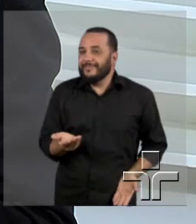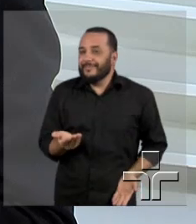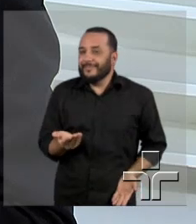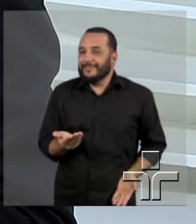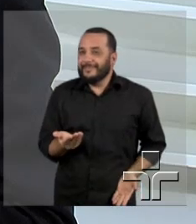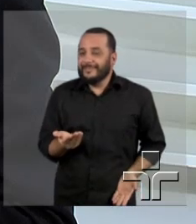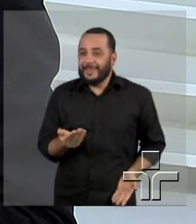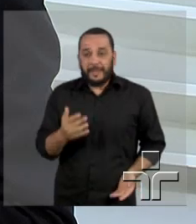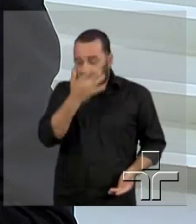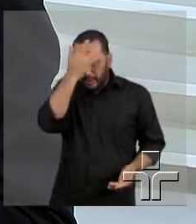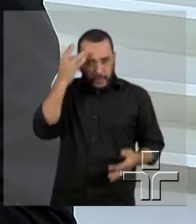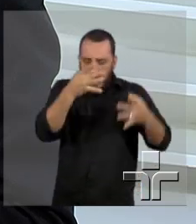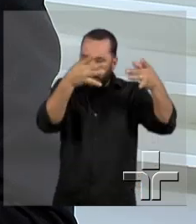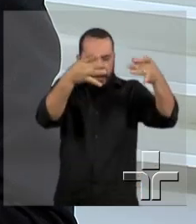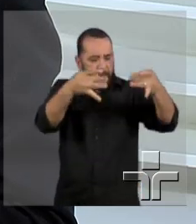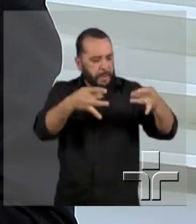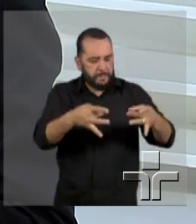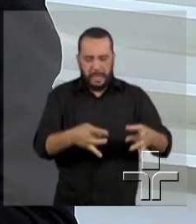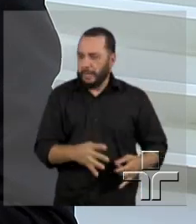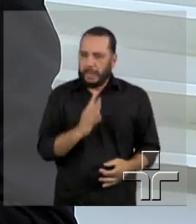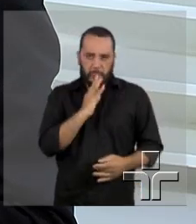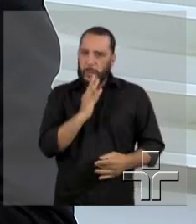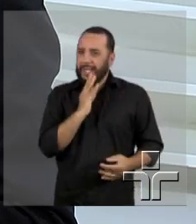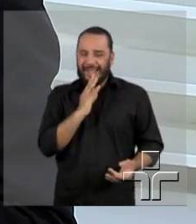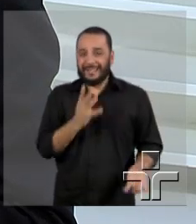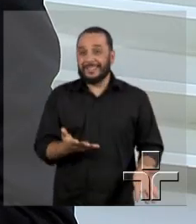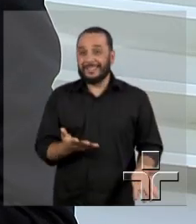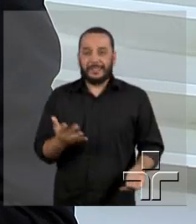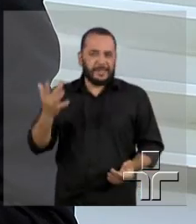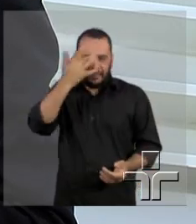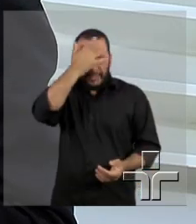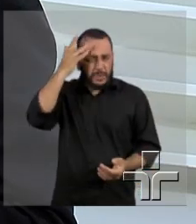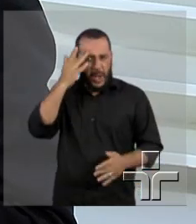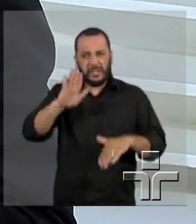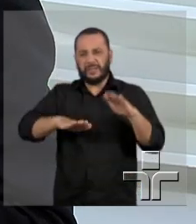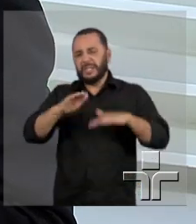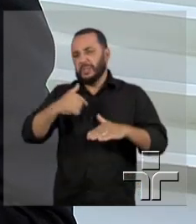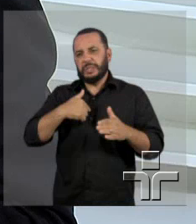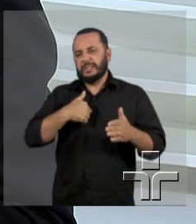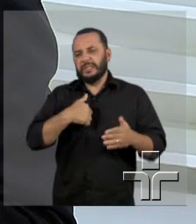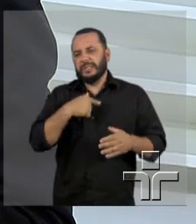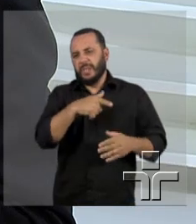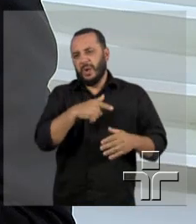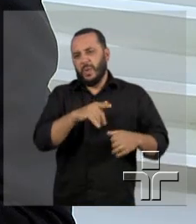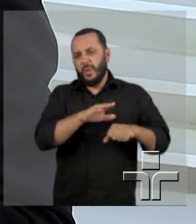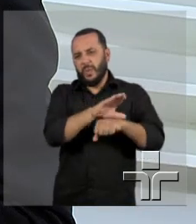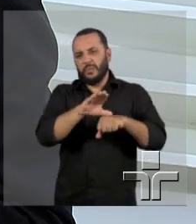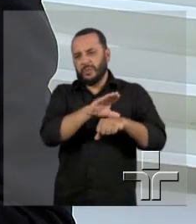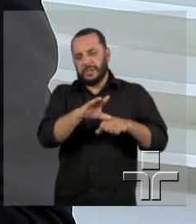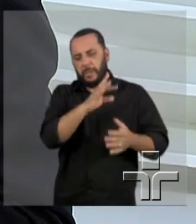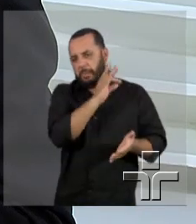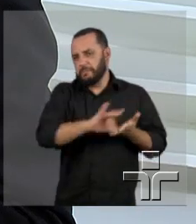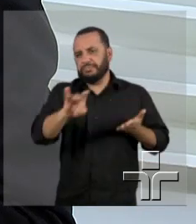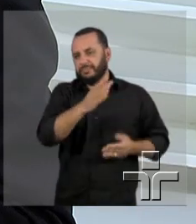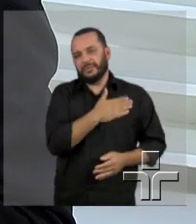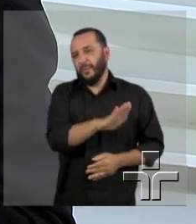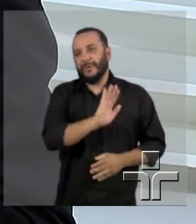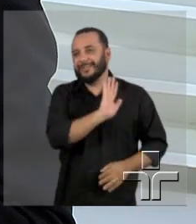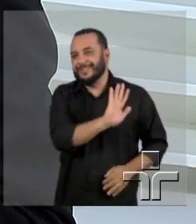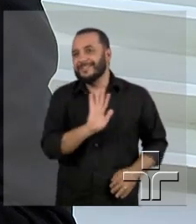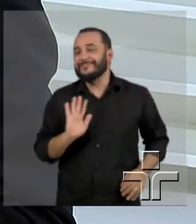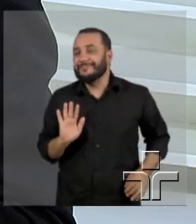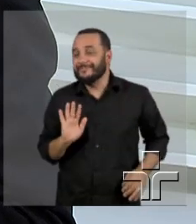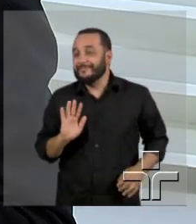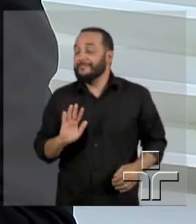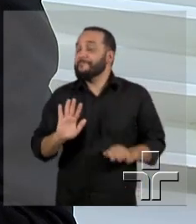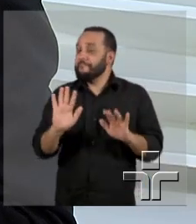meio, digamos assim, boicotada, não é? Muita gente não gosta dessa nossa Constituição. Ela faz